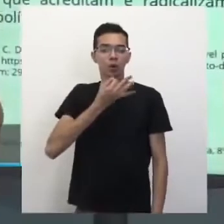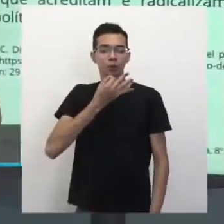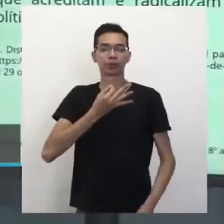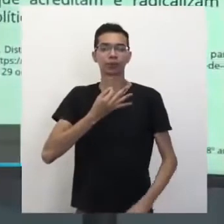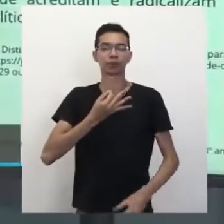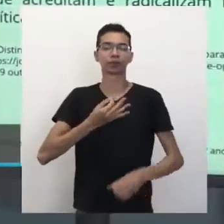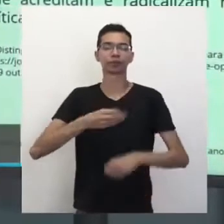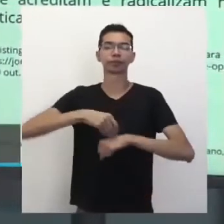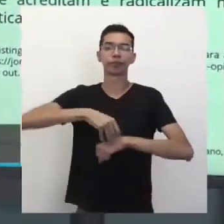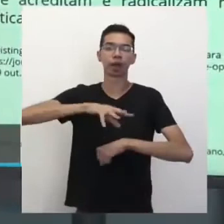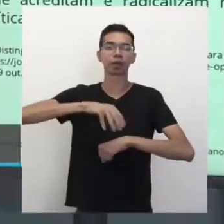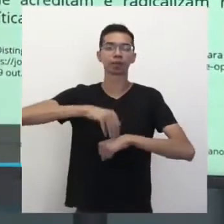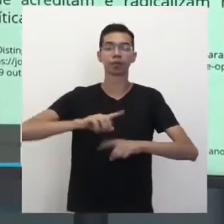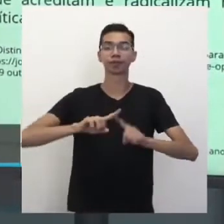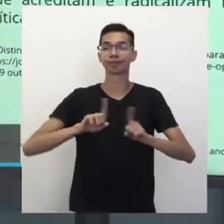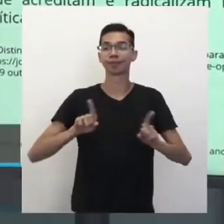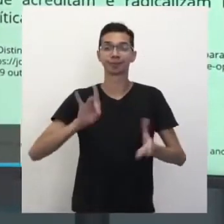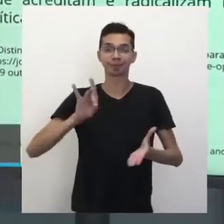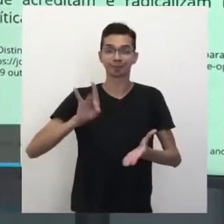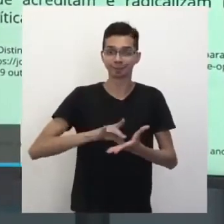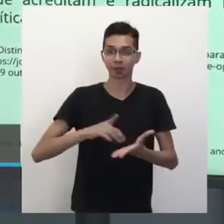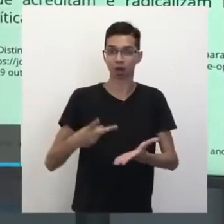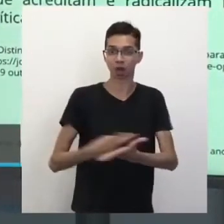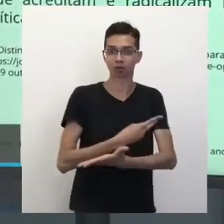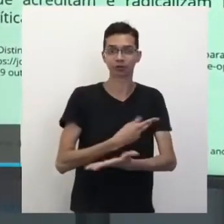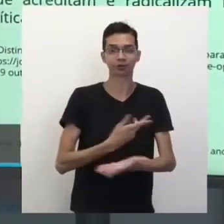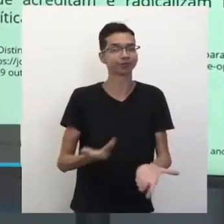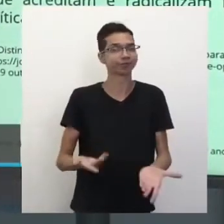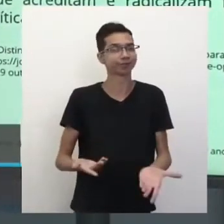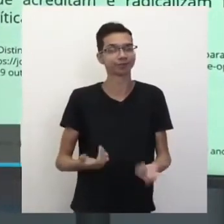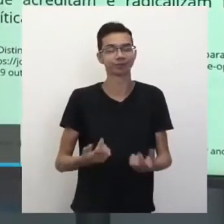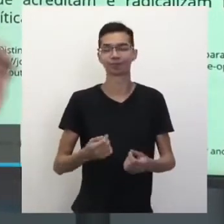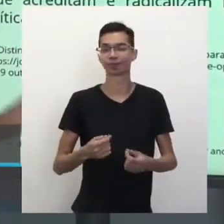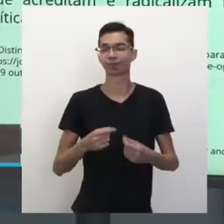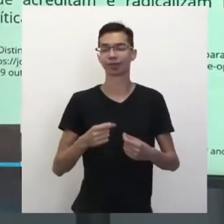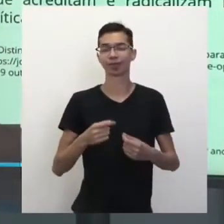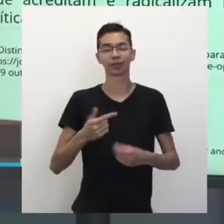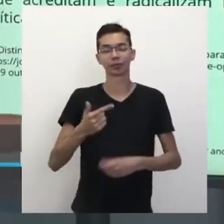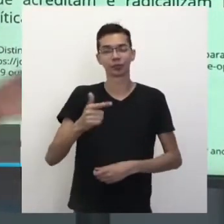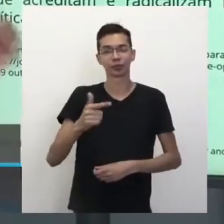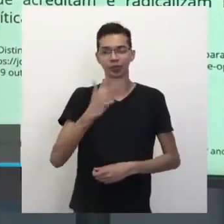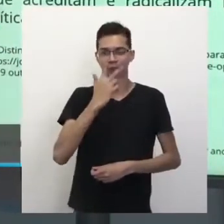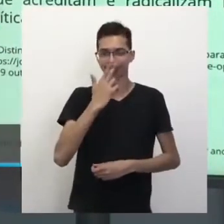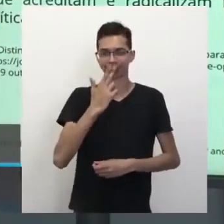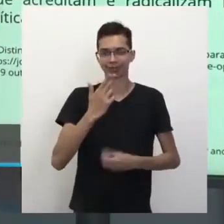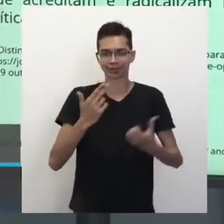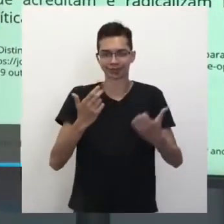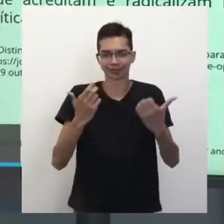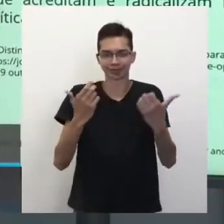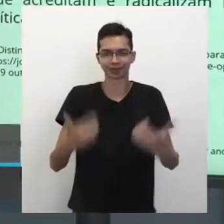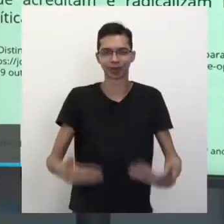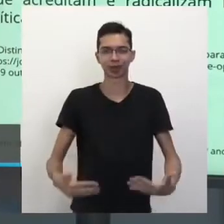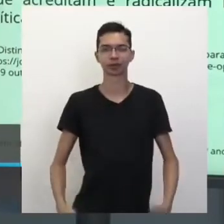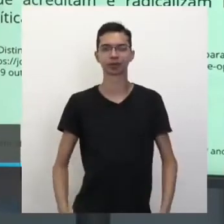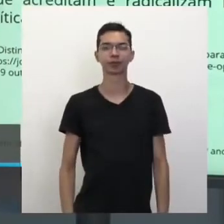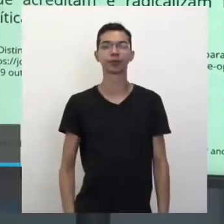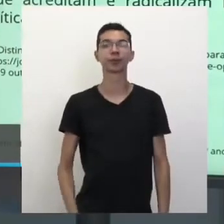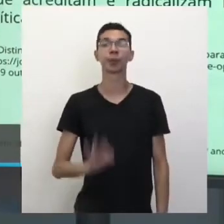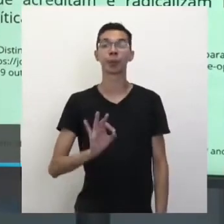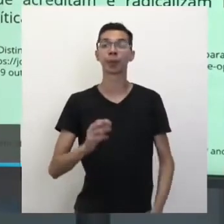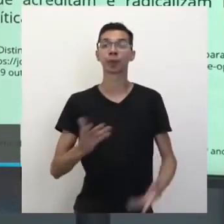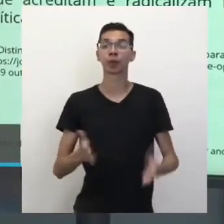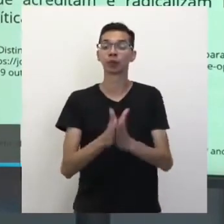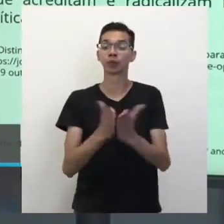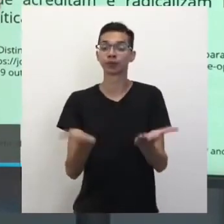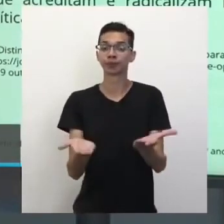primeiro passo. Esse texto ele está no Caderno do Aluno, volume 2, já na página 5, como está mencionado aqui. Então, o aluno já tem acesso